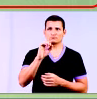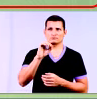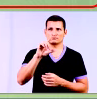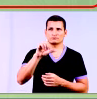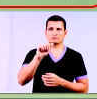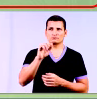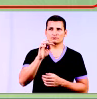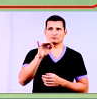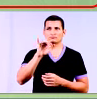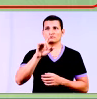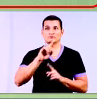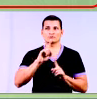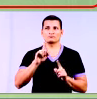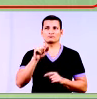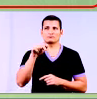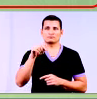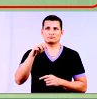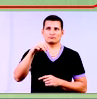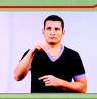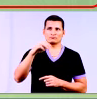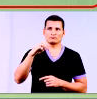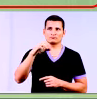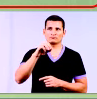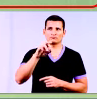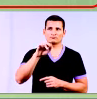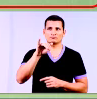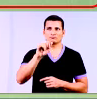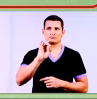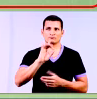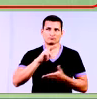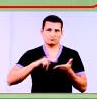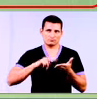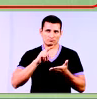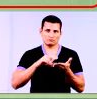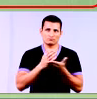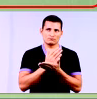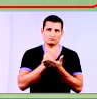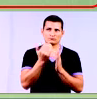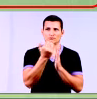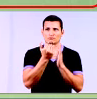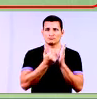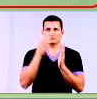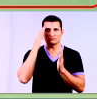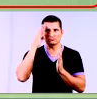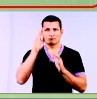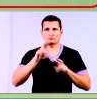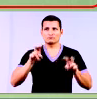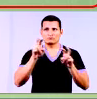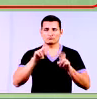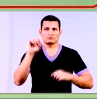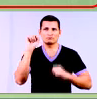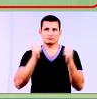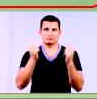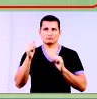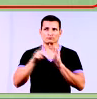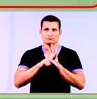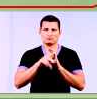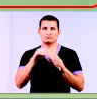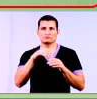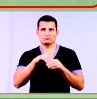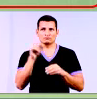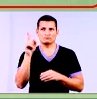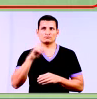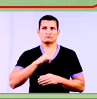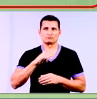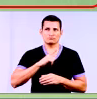de leitura, é onde estão guardados alguns programas principais do computador que vem do fabricante, né? A gente tem lá o BIOS, que é um BIOS, não a BIOS,